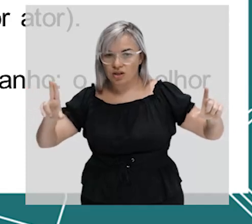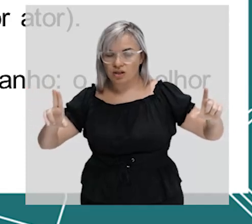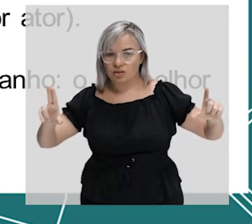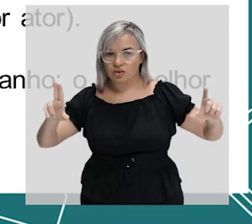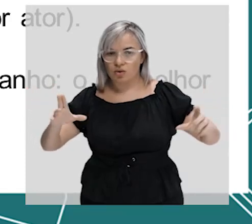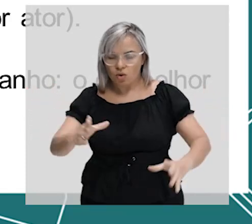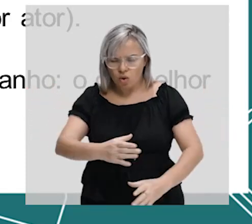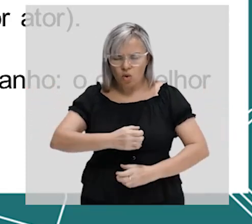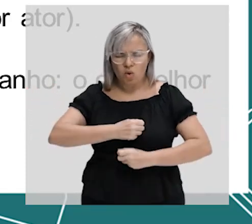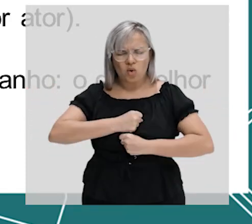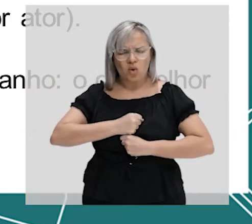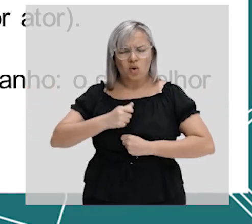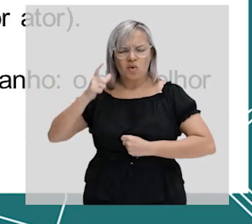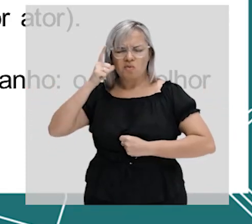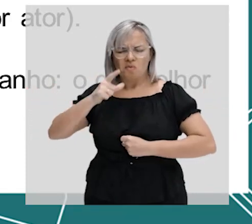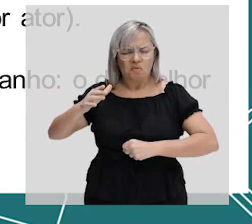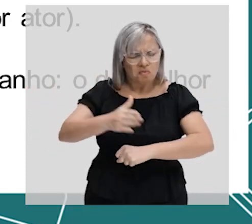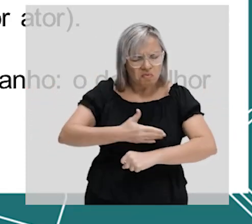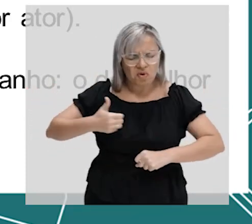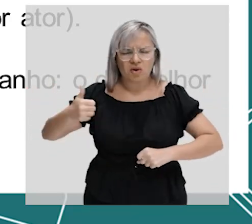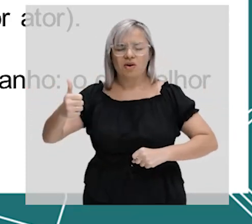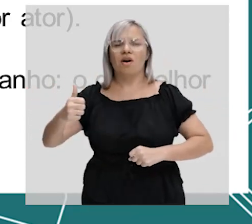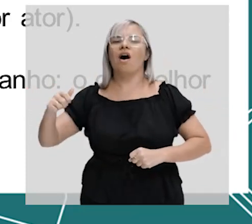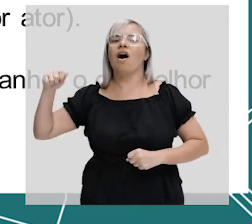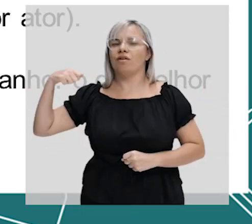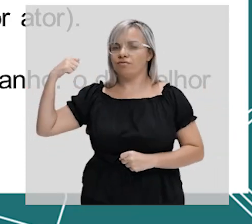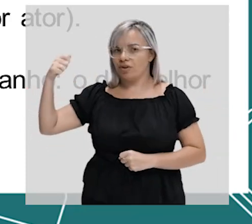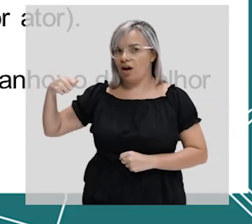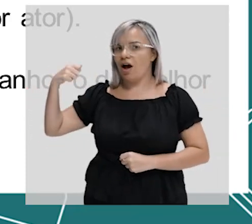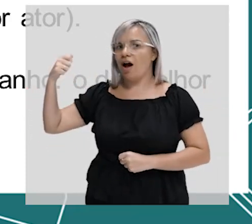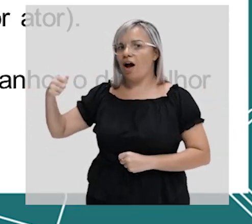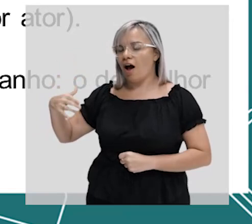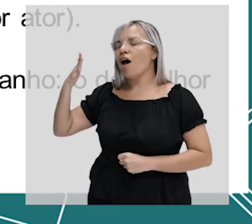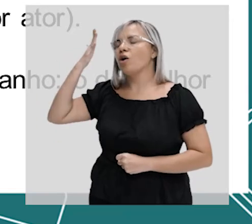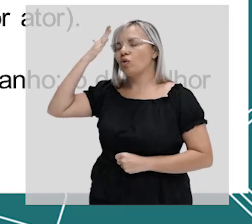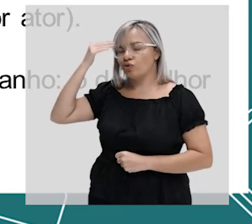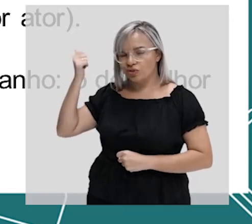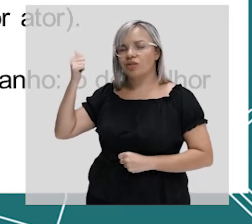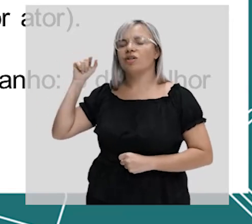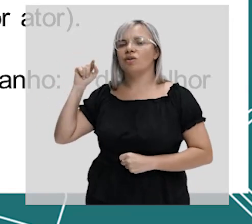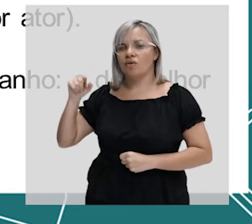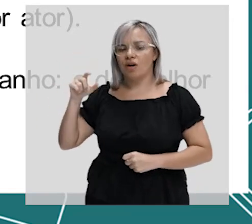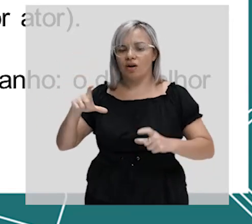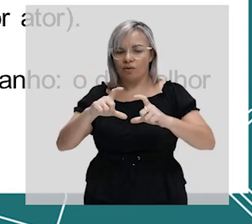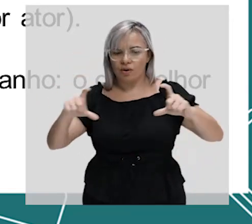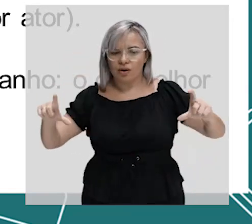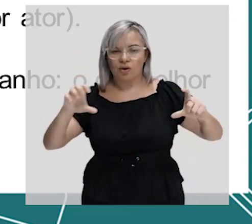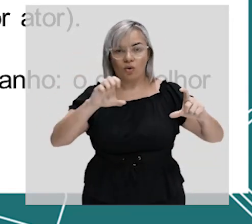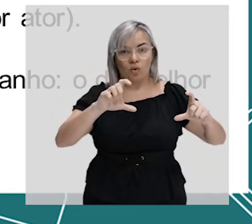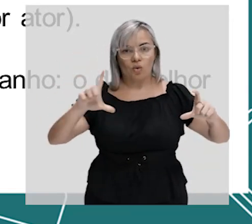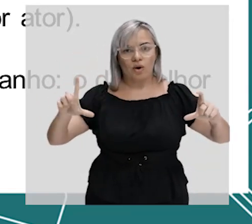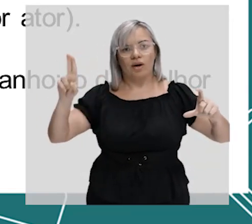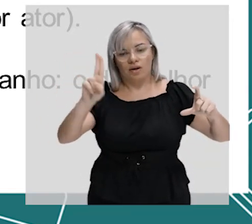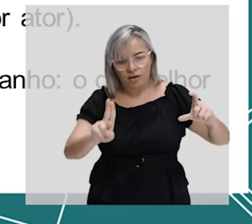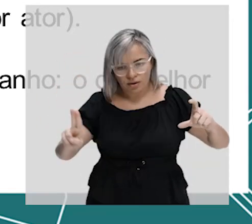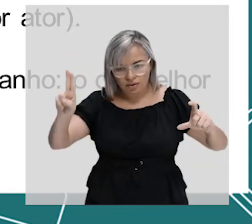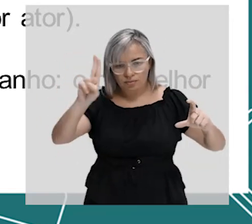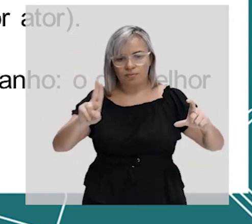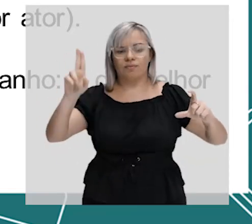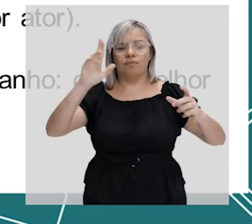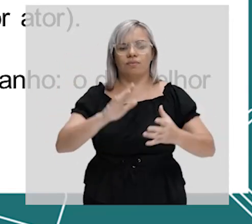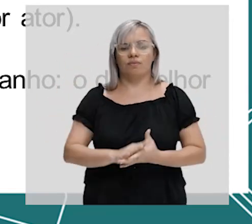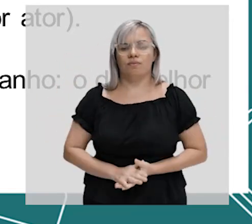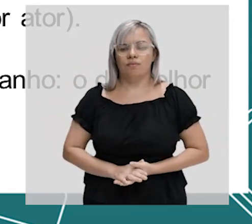ganho, o de melhor ator. Eu estou especificando aqui nesse caso, tá? Então,